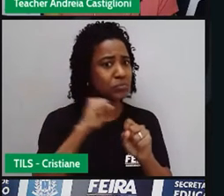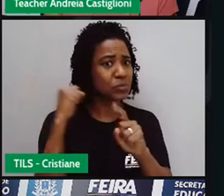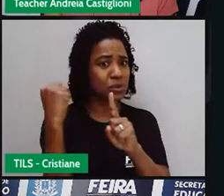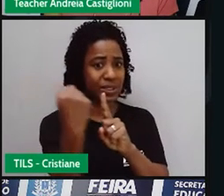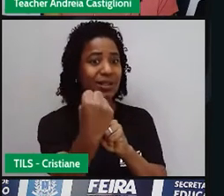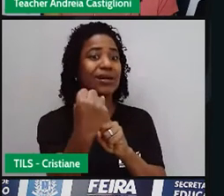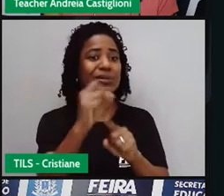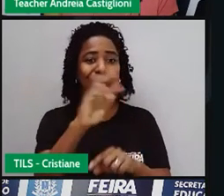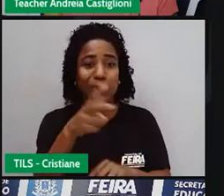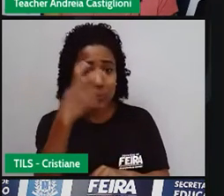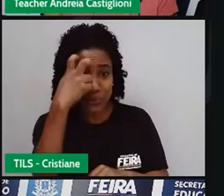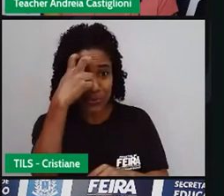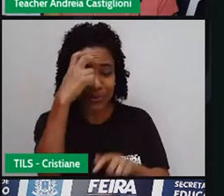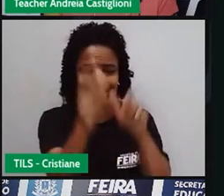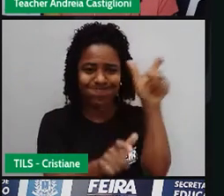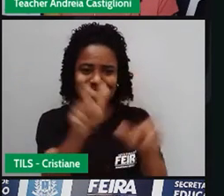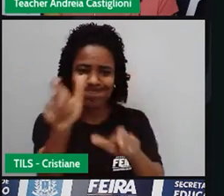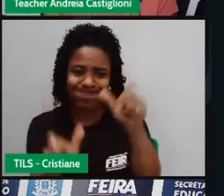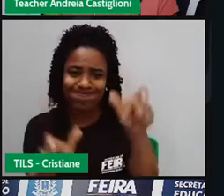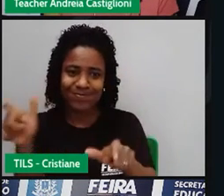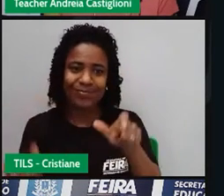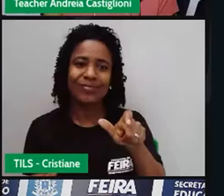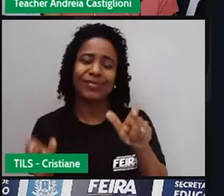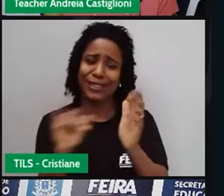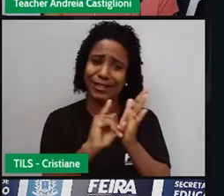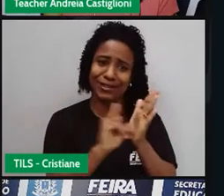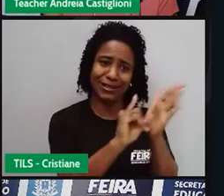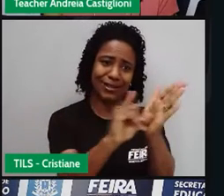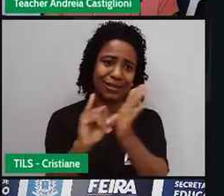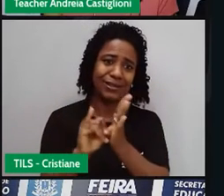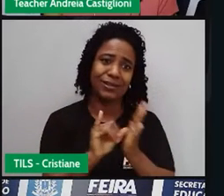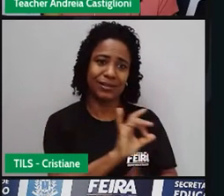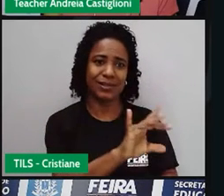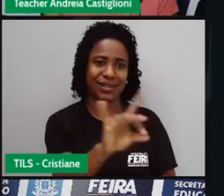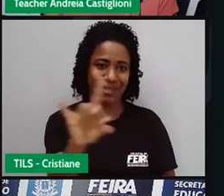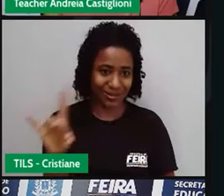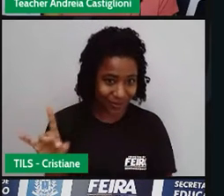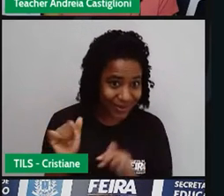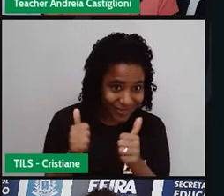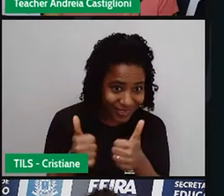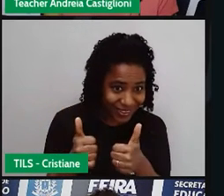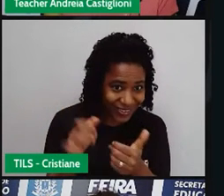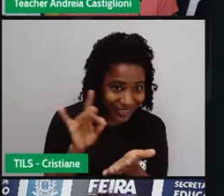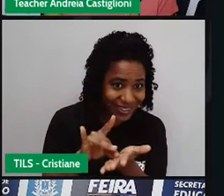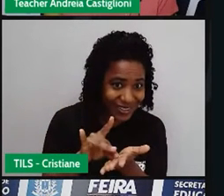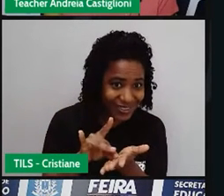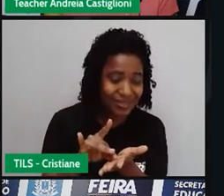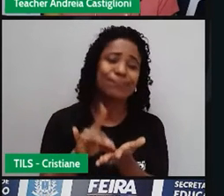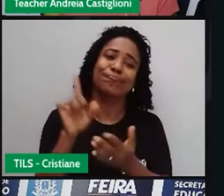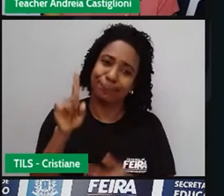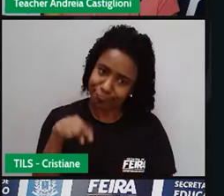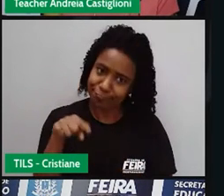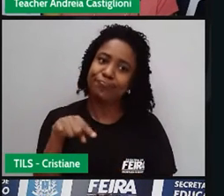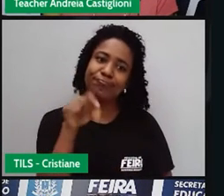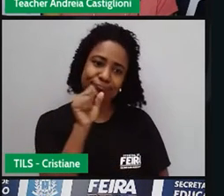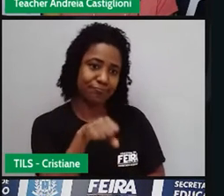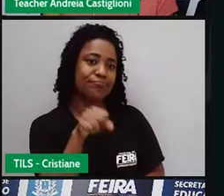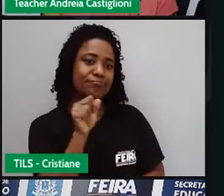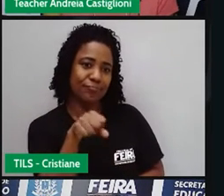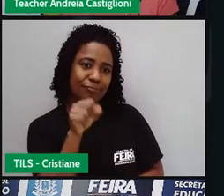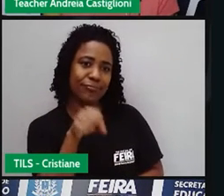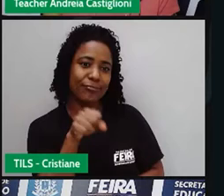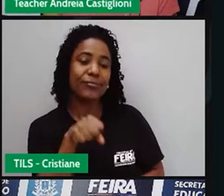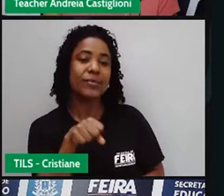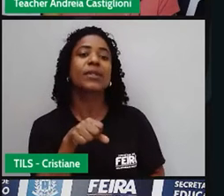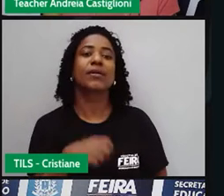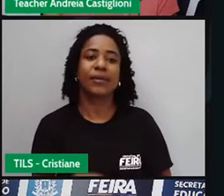cada cultura e também é diferente e as tradições não é verdade é verdade isso é muito interessante e é isso que a